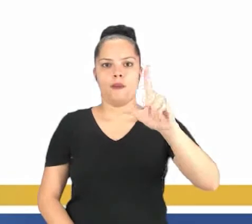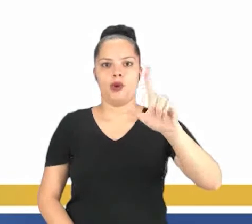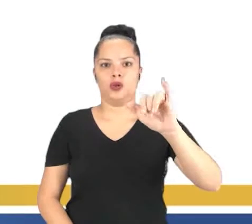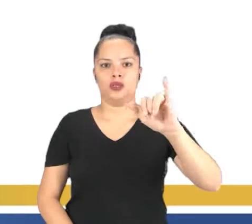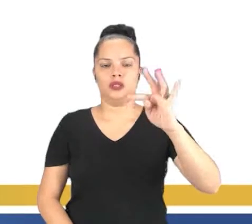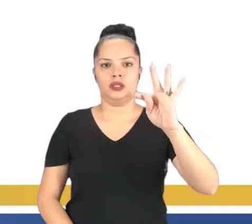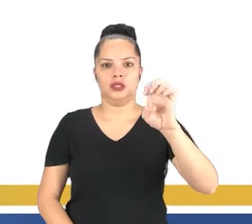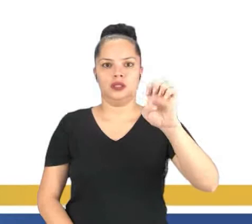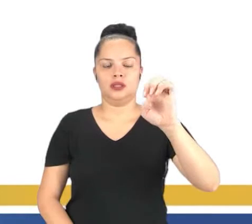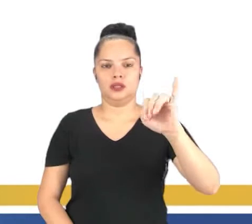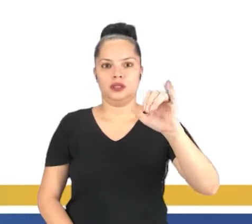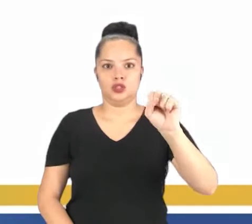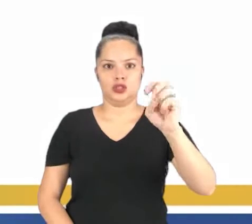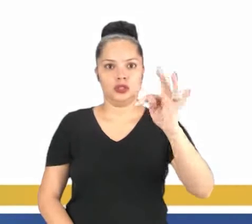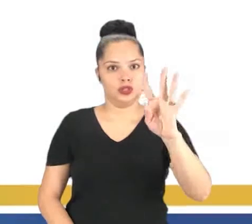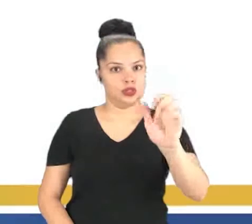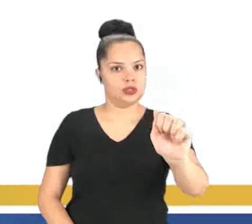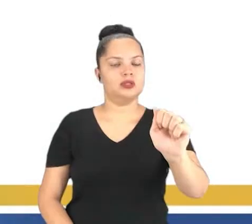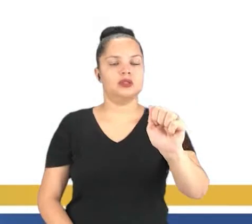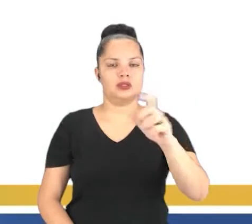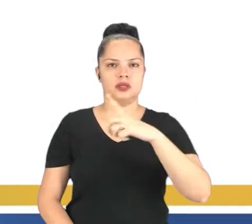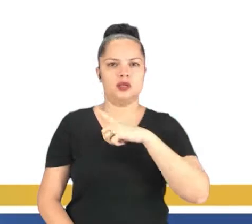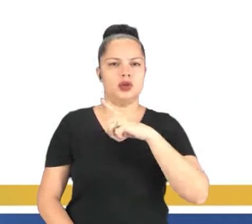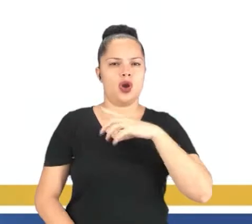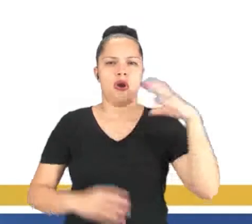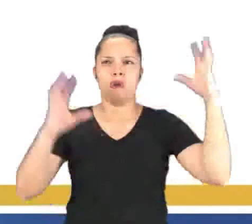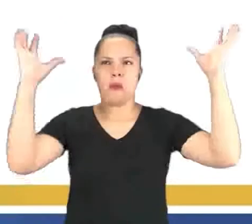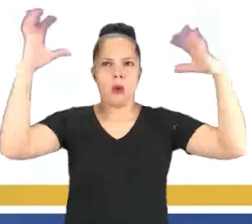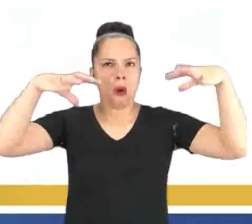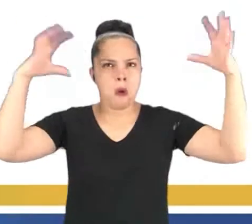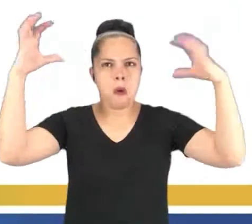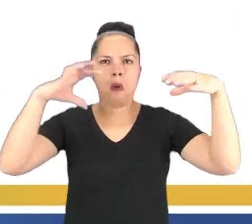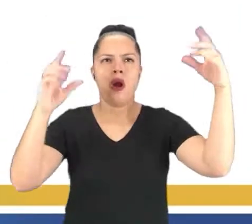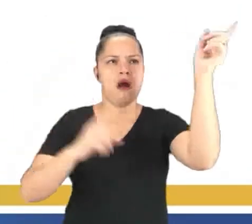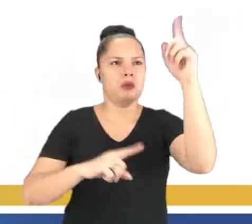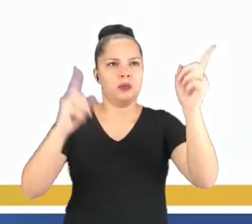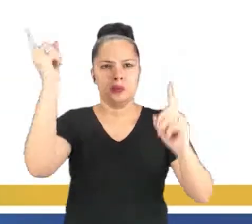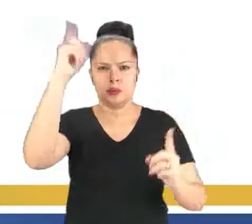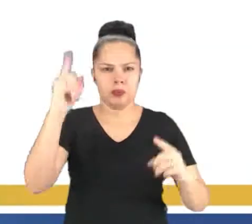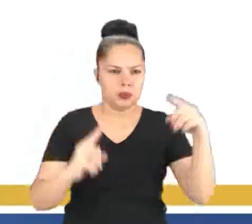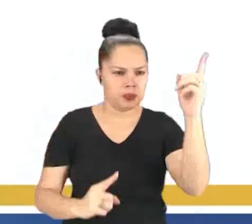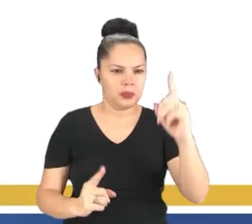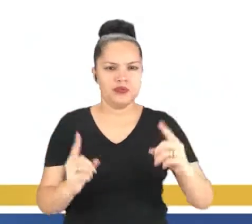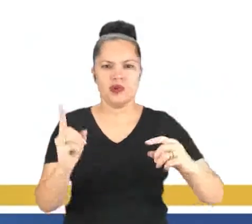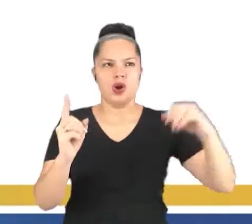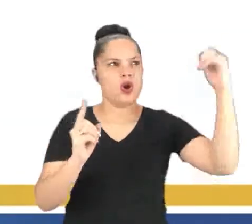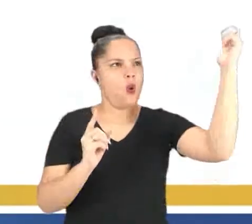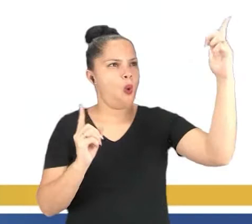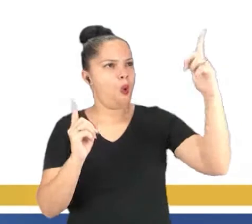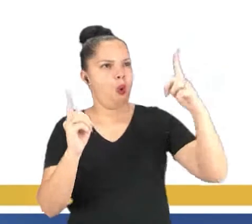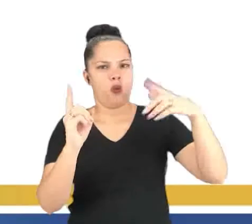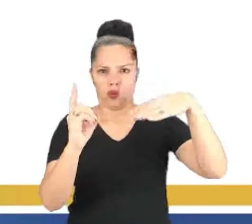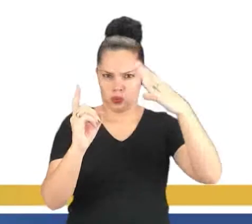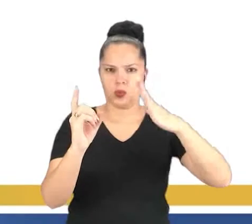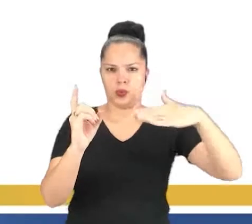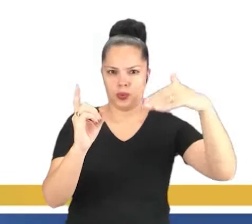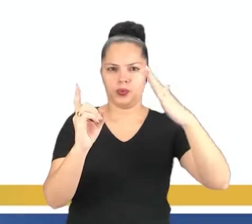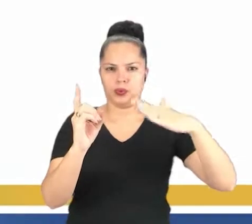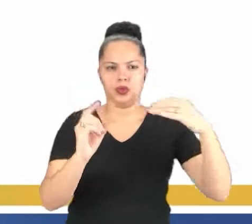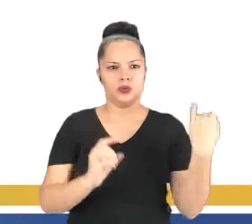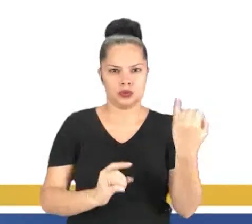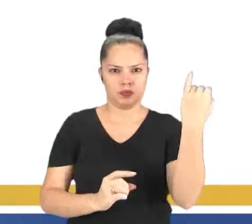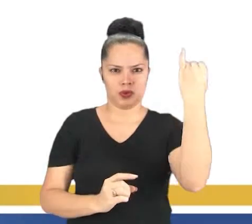os deuses eram inspirados em que não temos naturais chuvas trovões é o sol para esses Deuses é